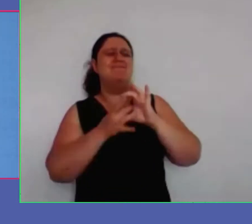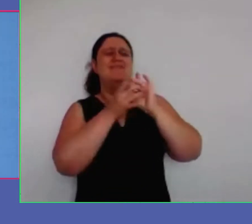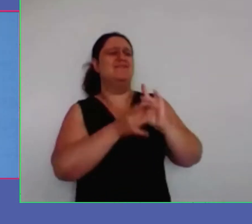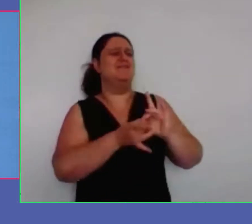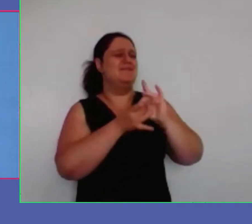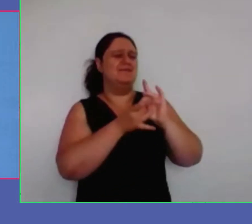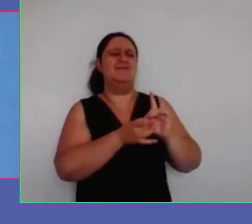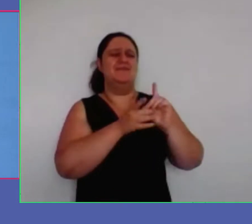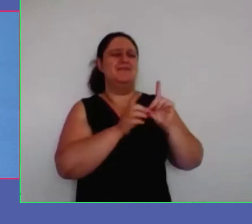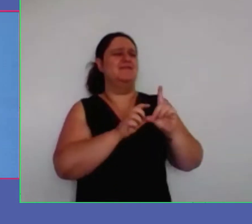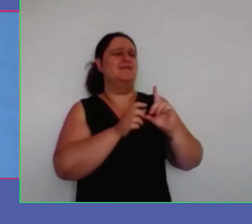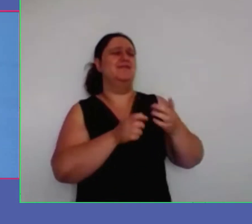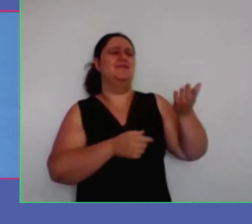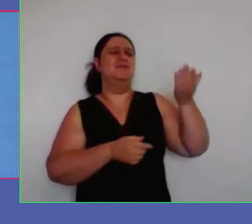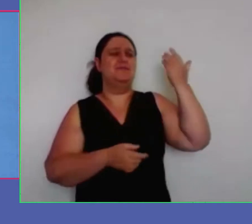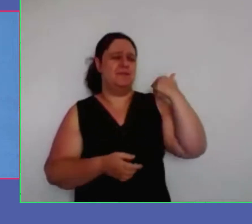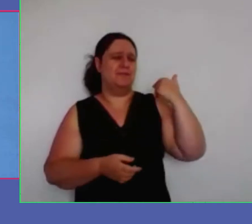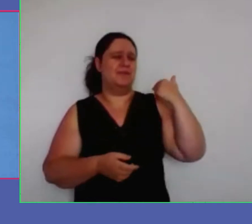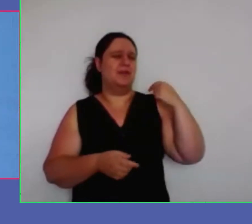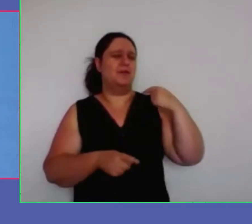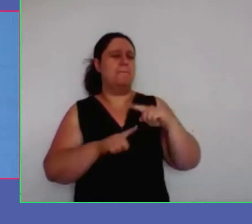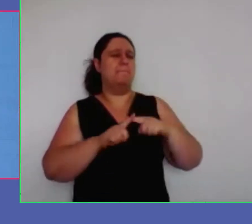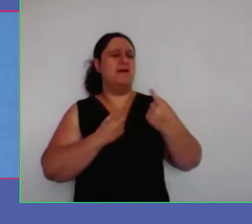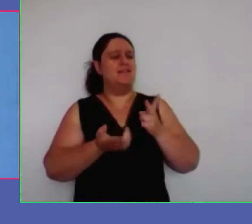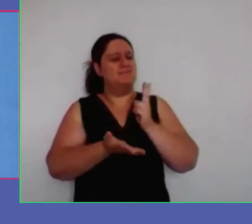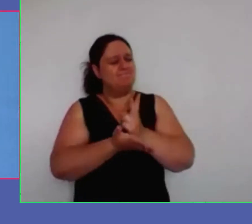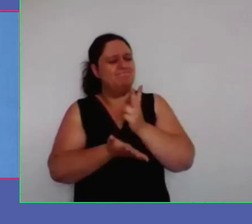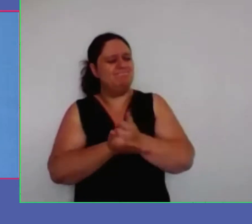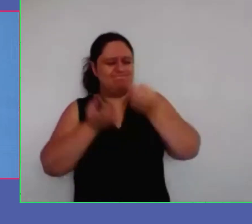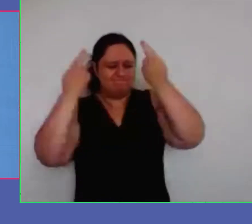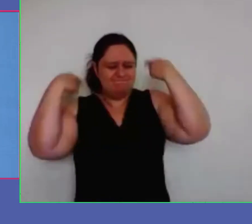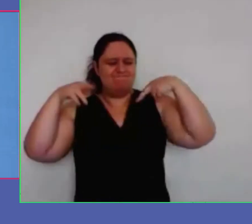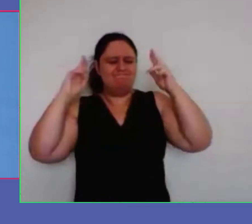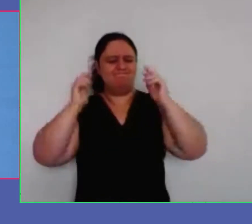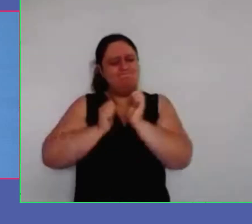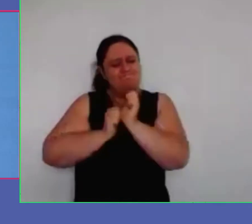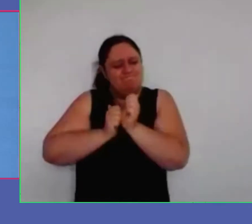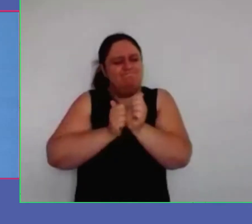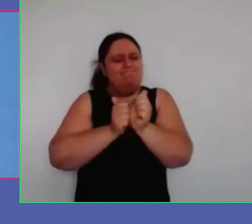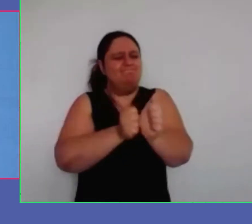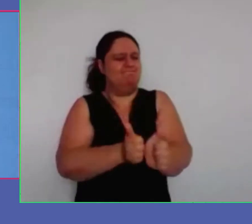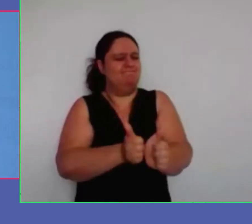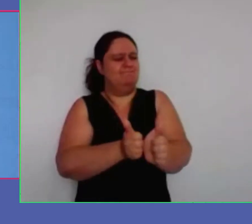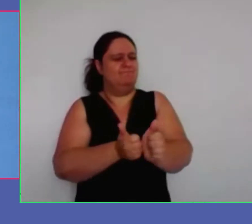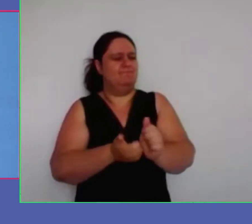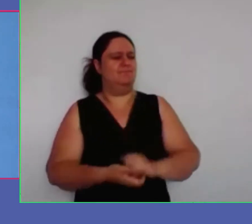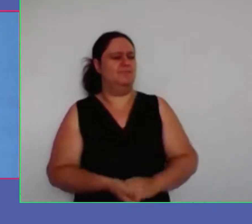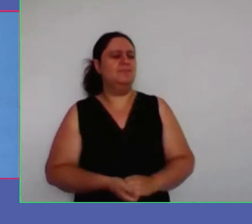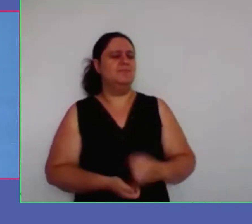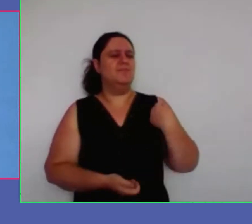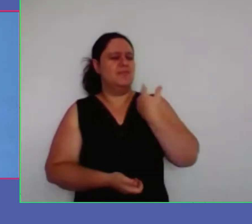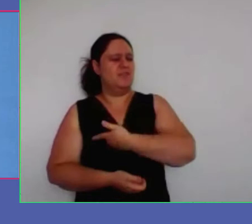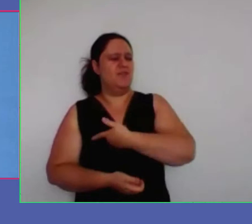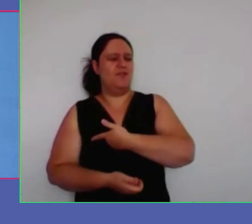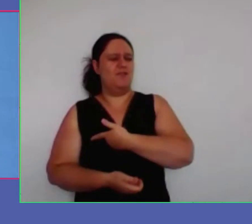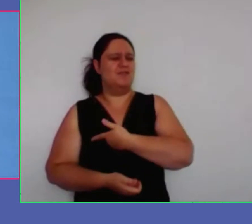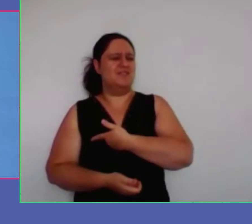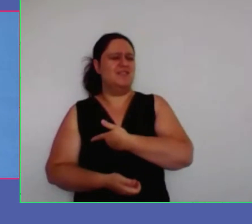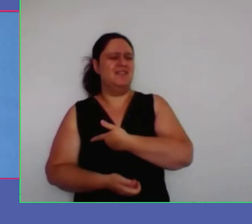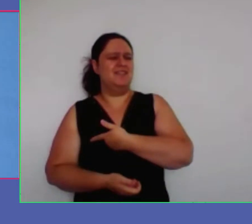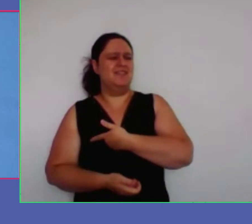continuar seguindo o Cordeiro para onde quer que vá. Nós não nos fixamos